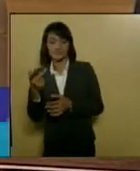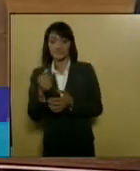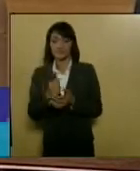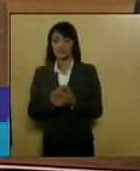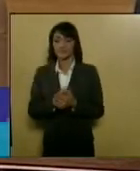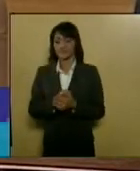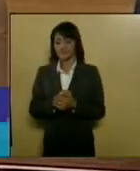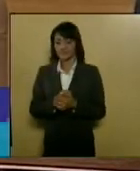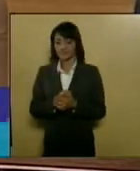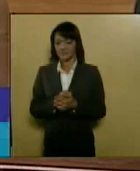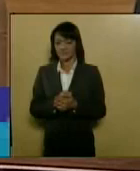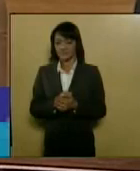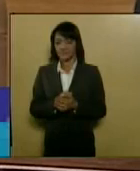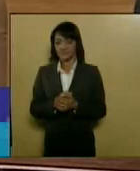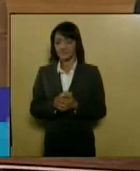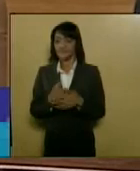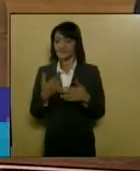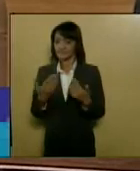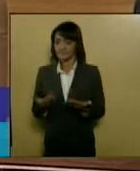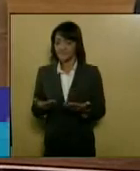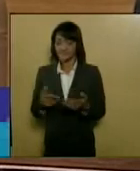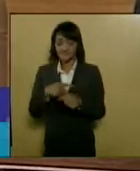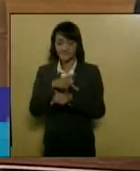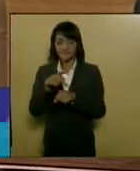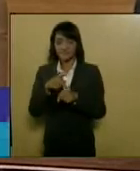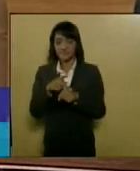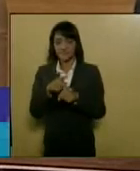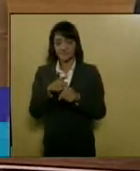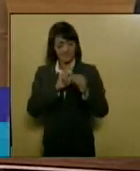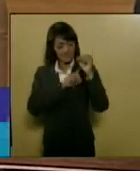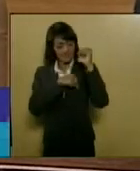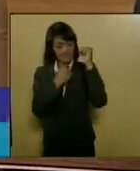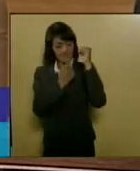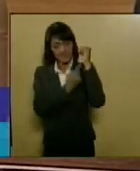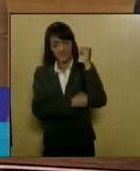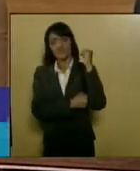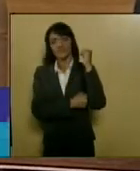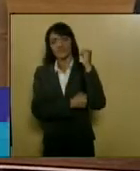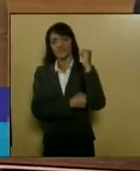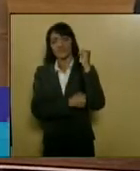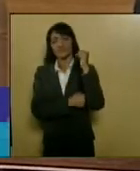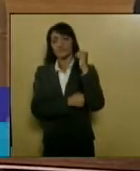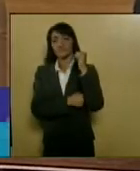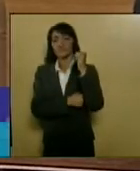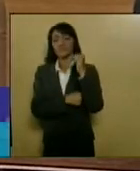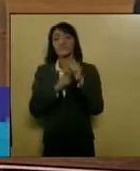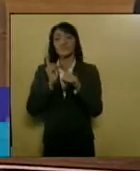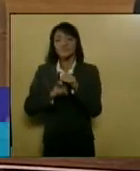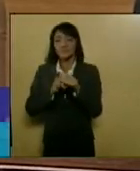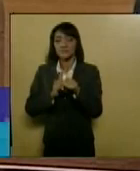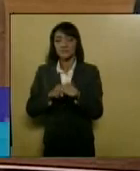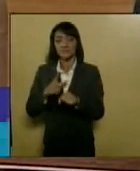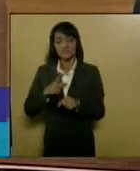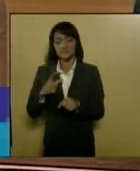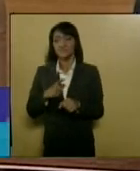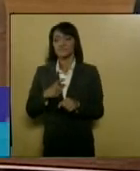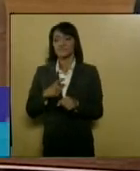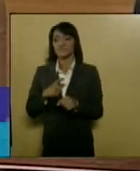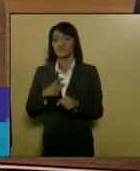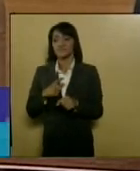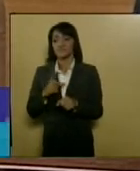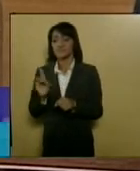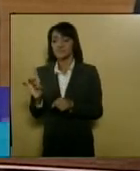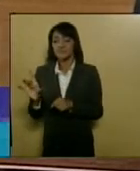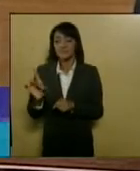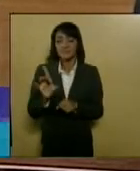ações. Então, um país é forte quando ele possui as ferramentas apropriadas para cada